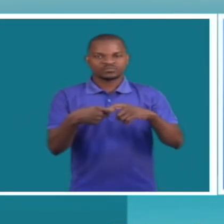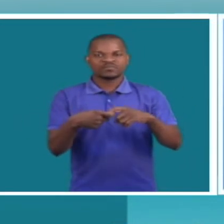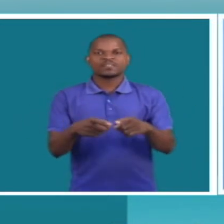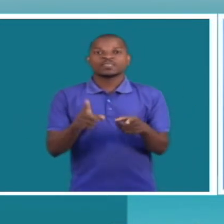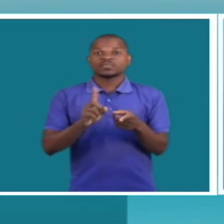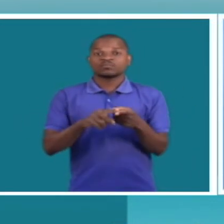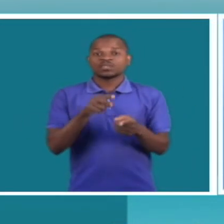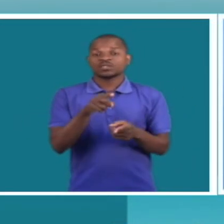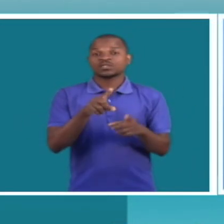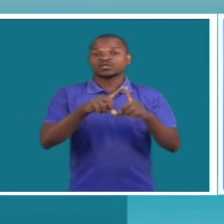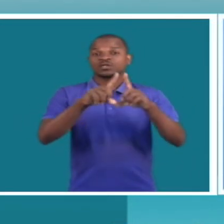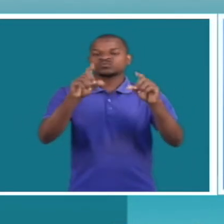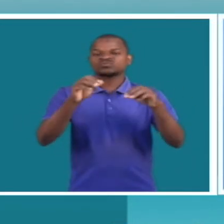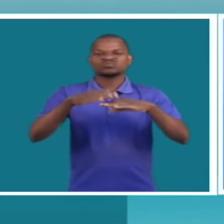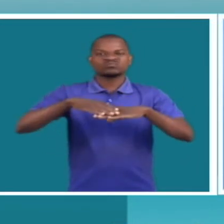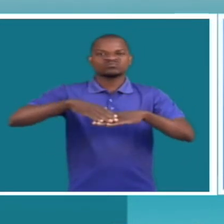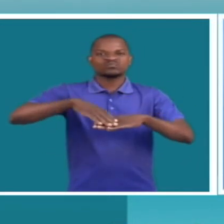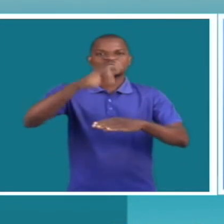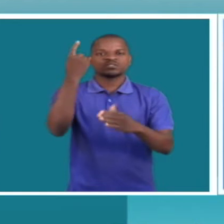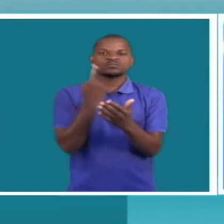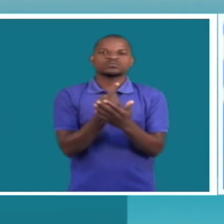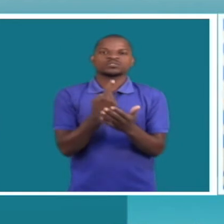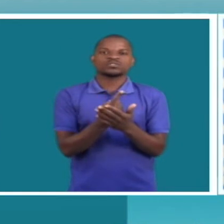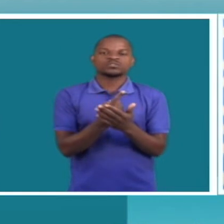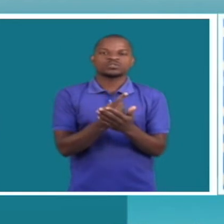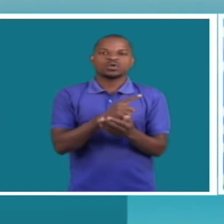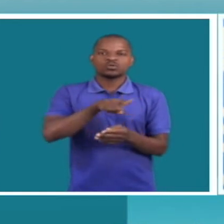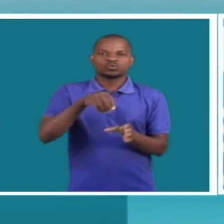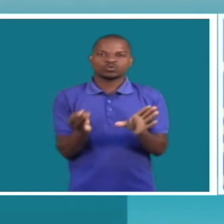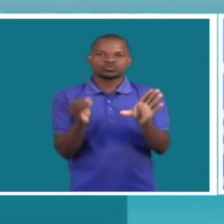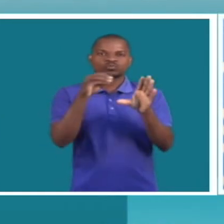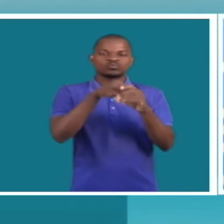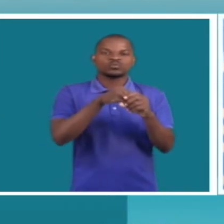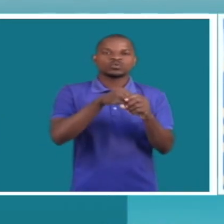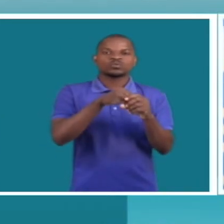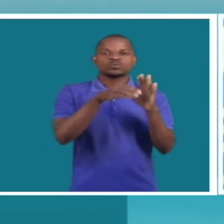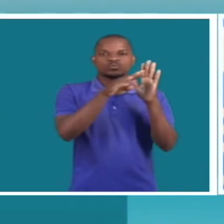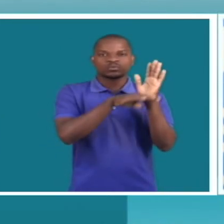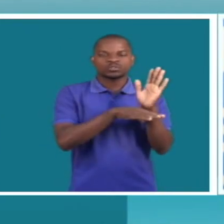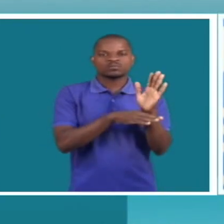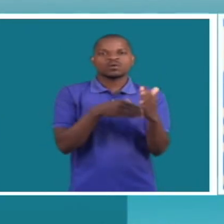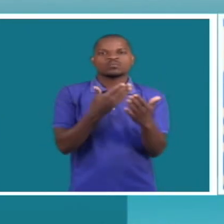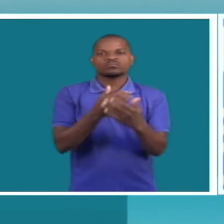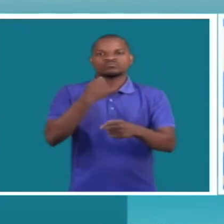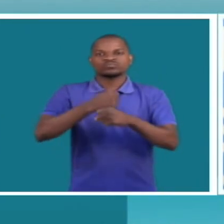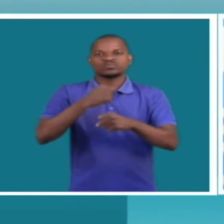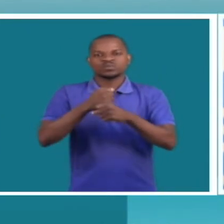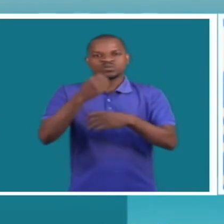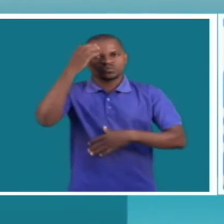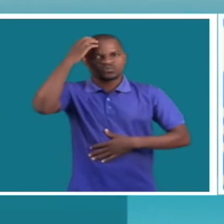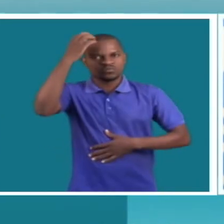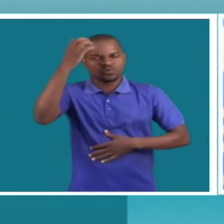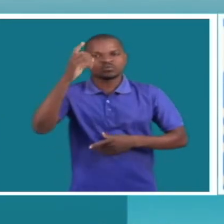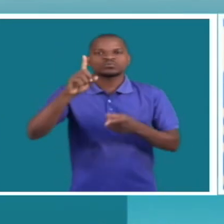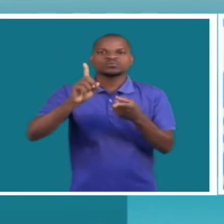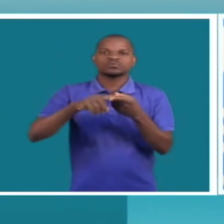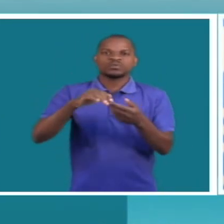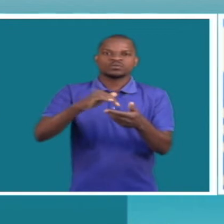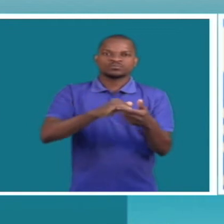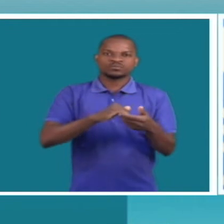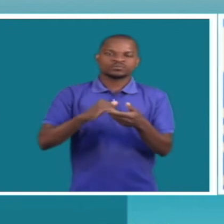ser uma componente muito importante do nosso programa, como trabalhamos com o governo e com os parceiros para ajudar